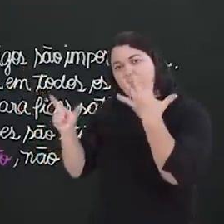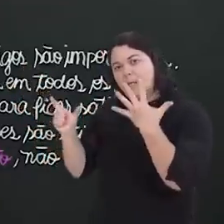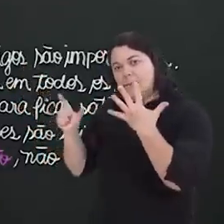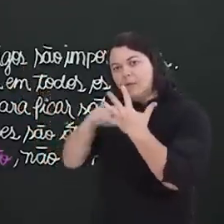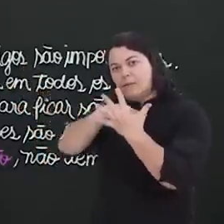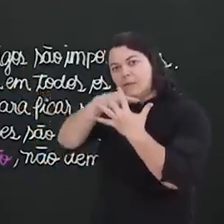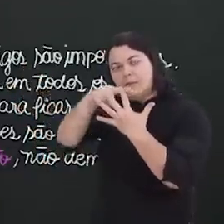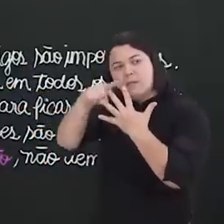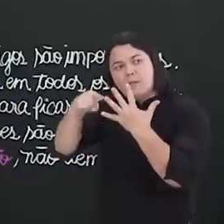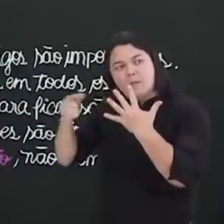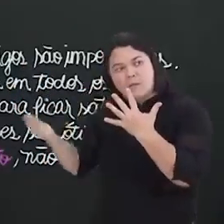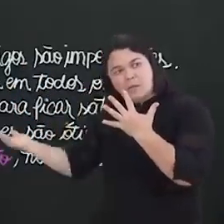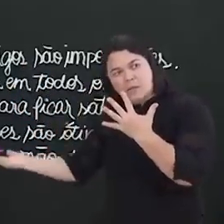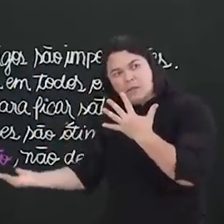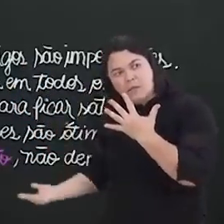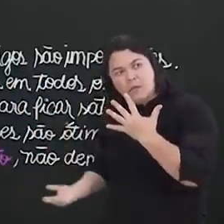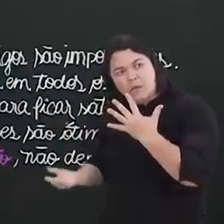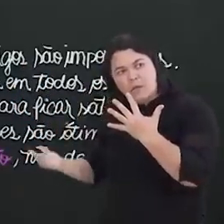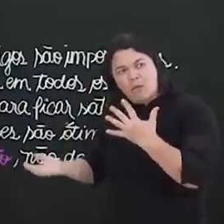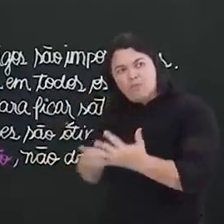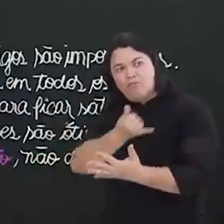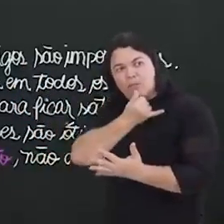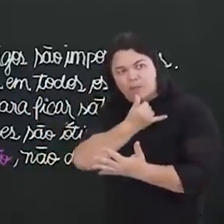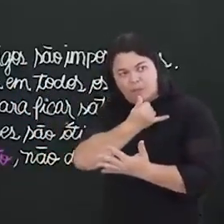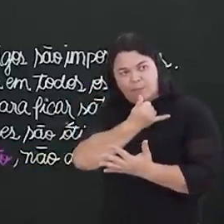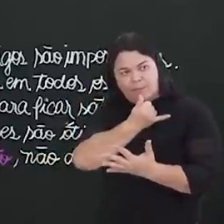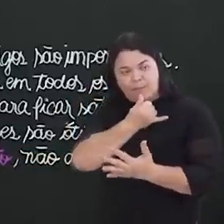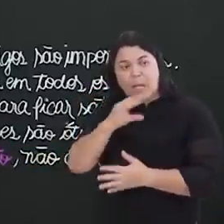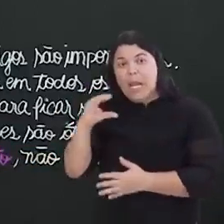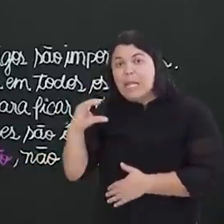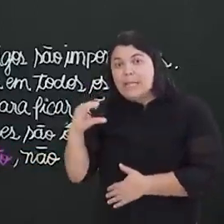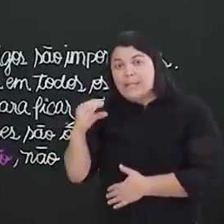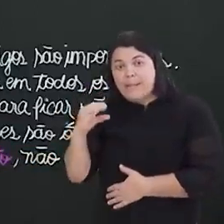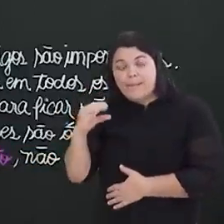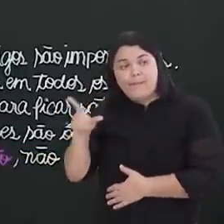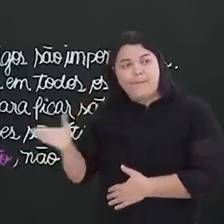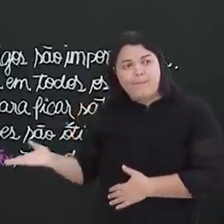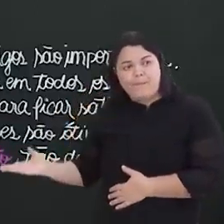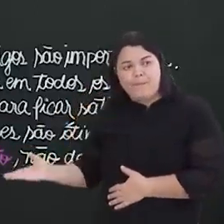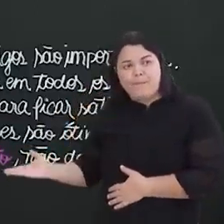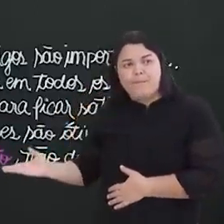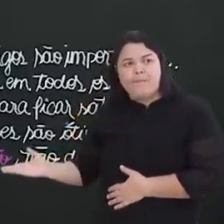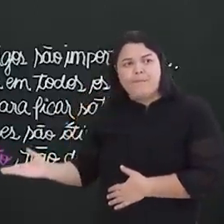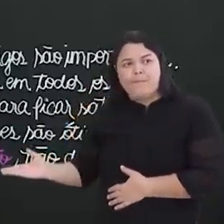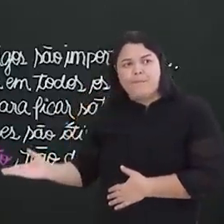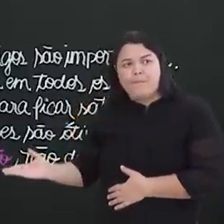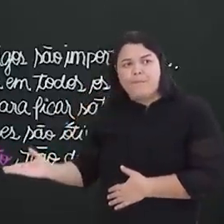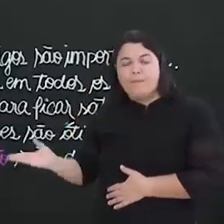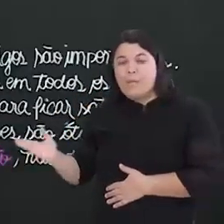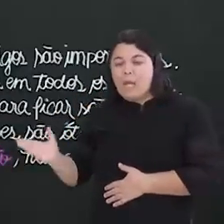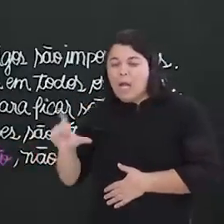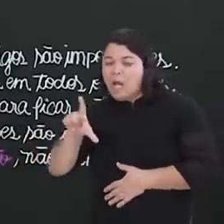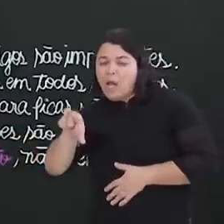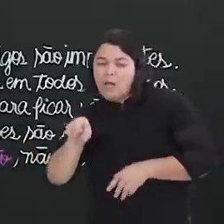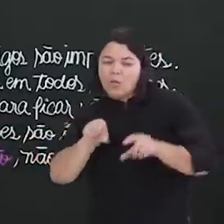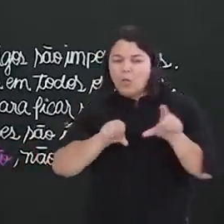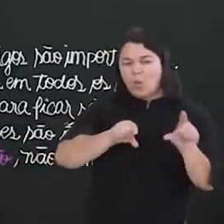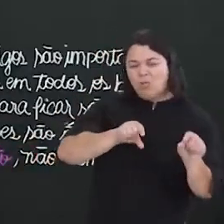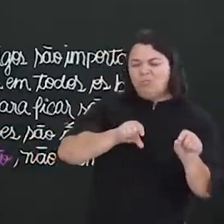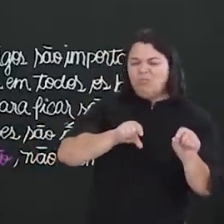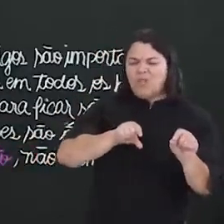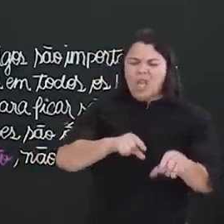nas sindéticas, como a gente está fazendo agora nos exemplos. Olha um exemplo de sindética alternativa.